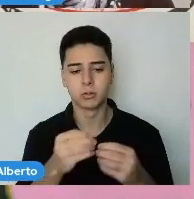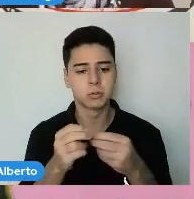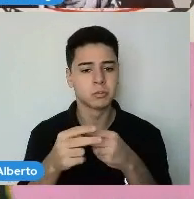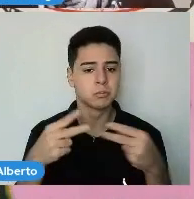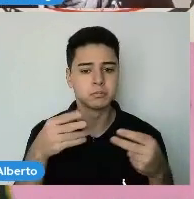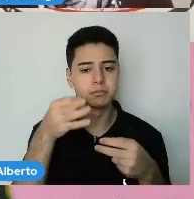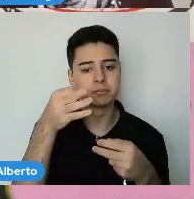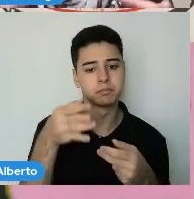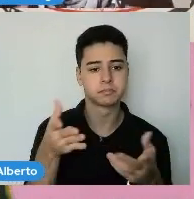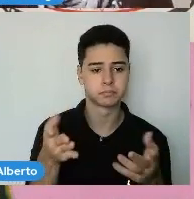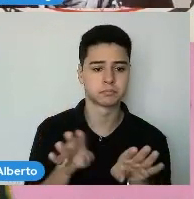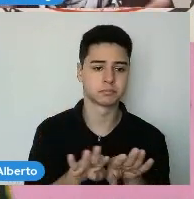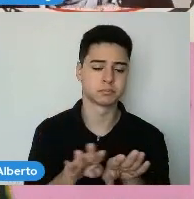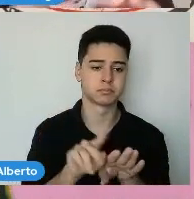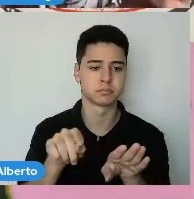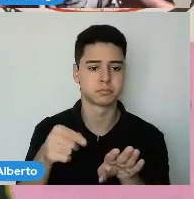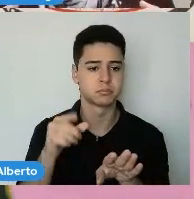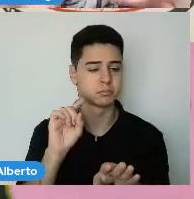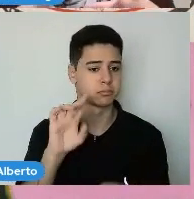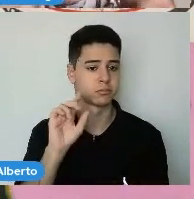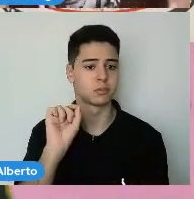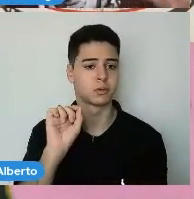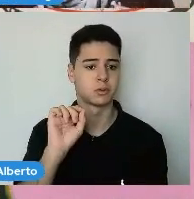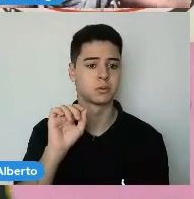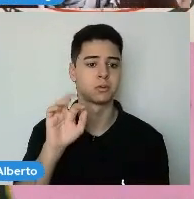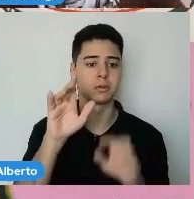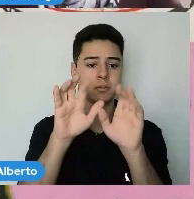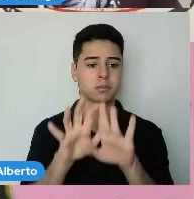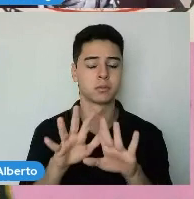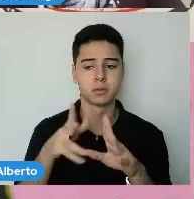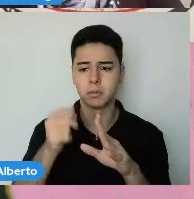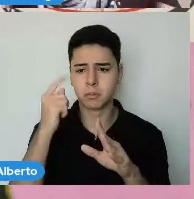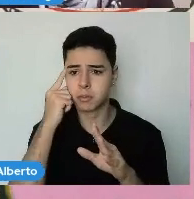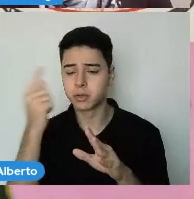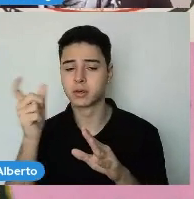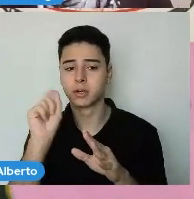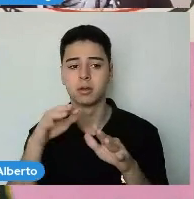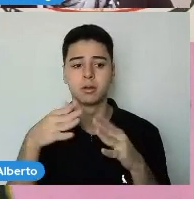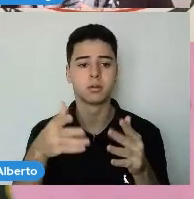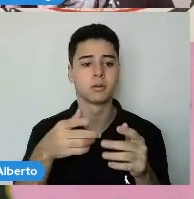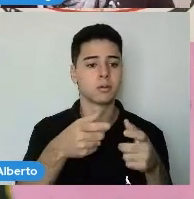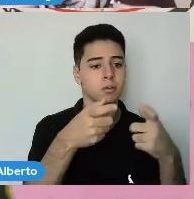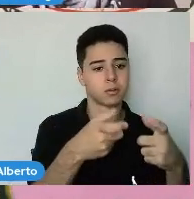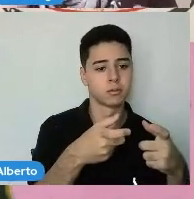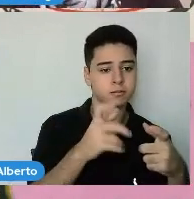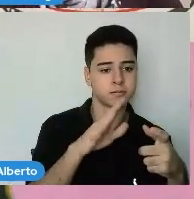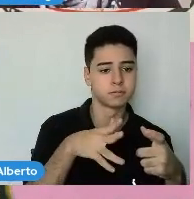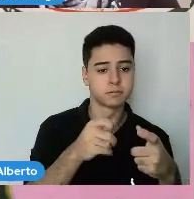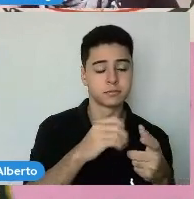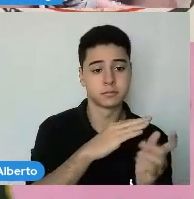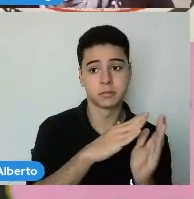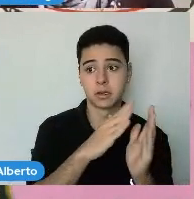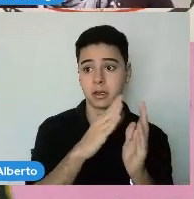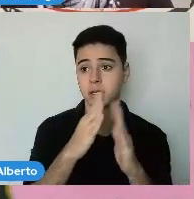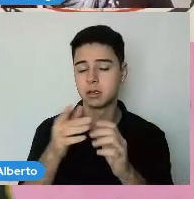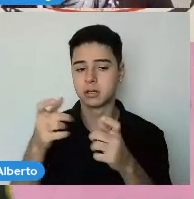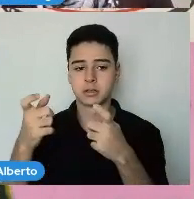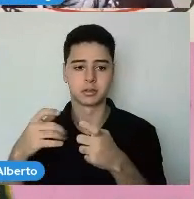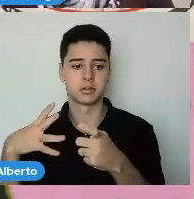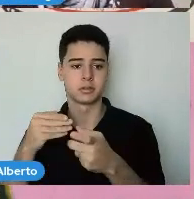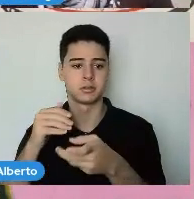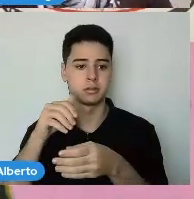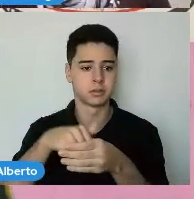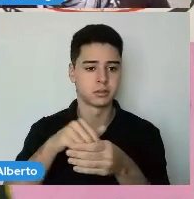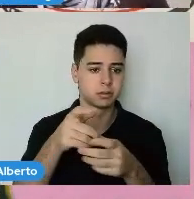caso, que é isso, é uma instalação pensada para um determinado espaço e ela vai funcionar dentro daquele